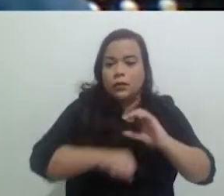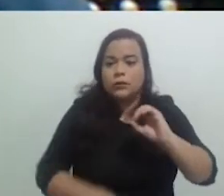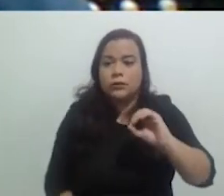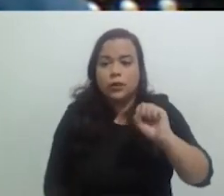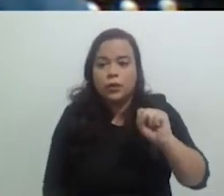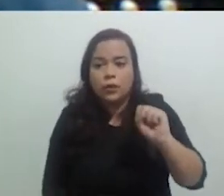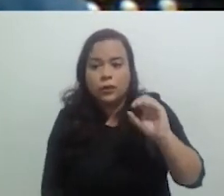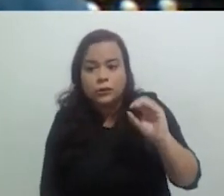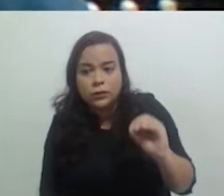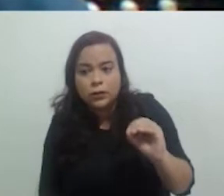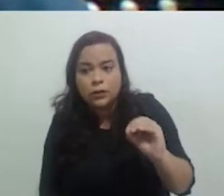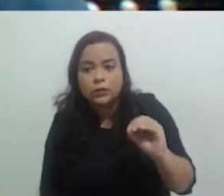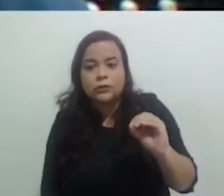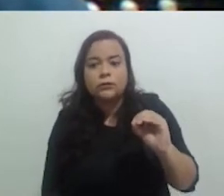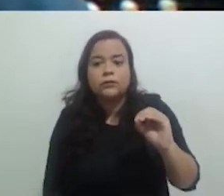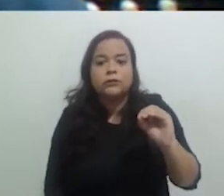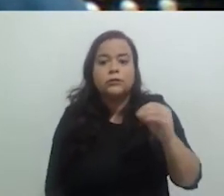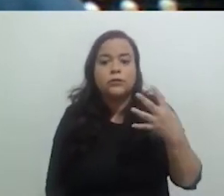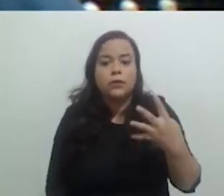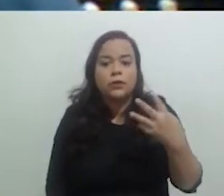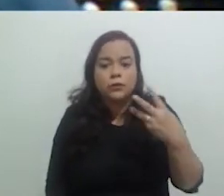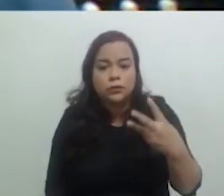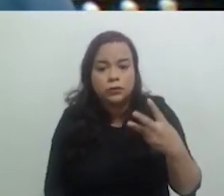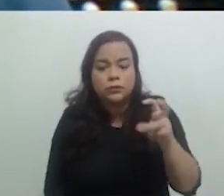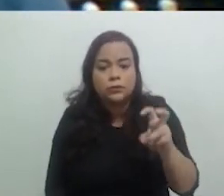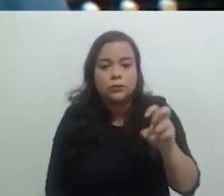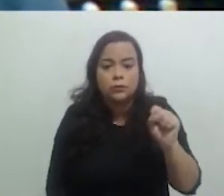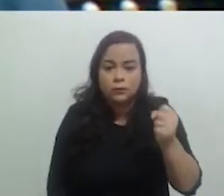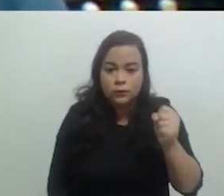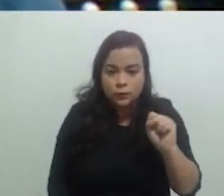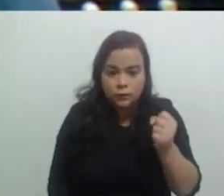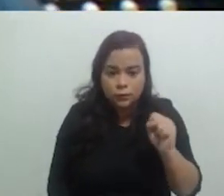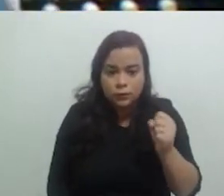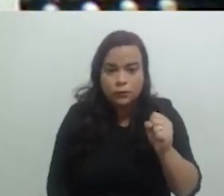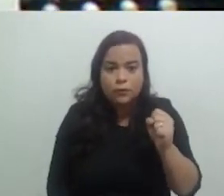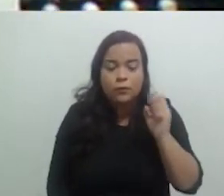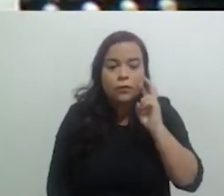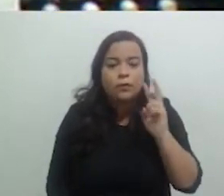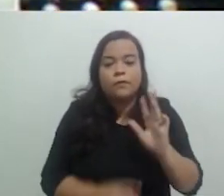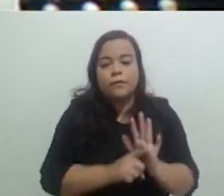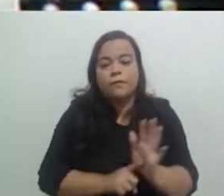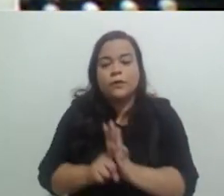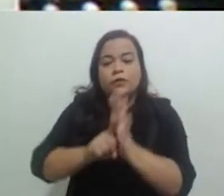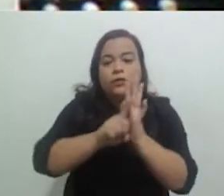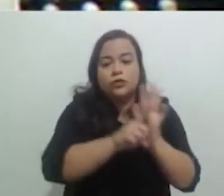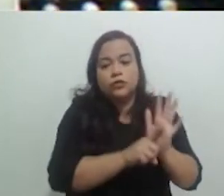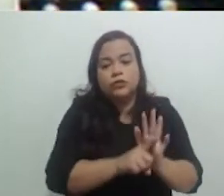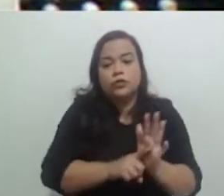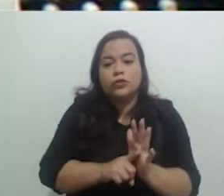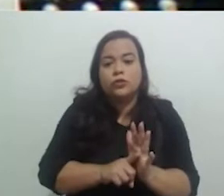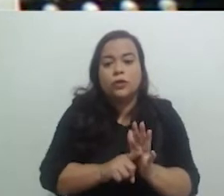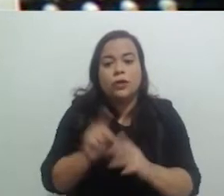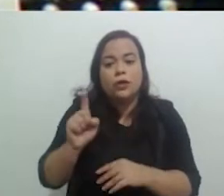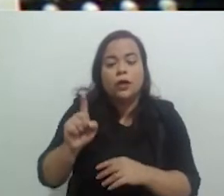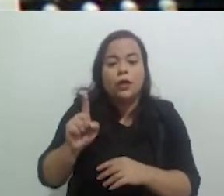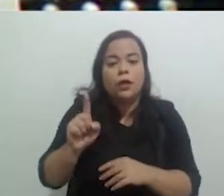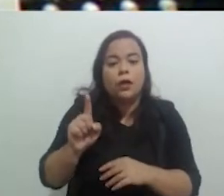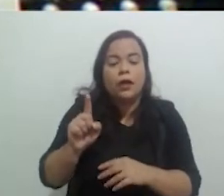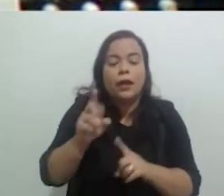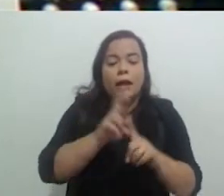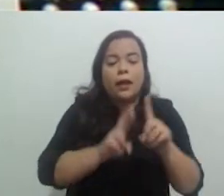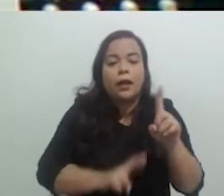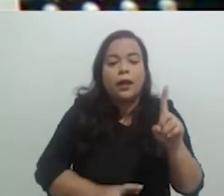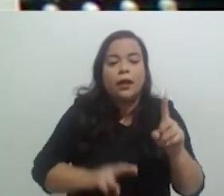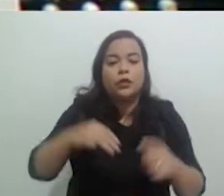080-4358, requerente do Ministério Público do Estado do Rio Grande do Norte, reinvestigado doutor Jarbas Antônio da Silva Vizeira, relator do desembargador Ibanez Monteiro.